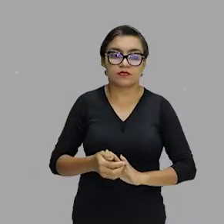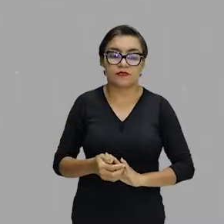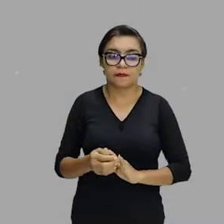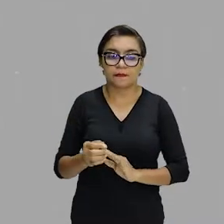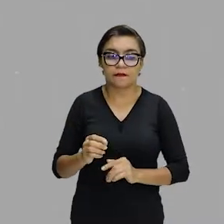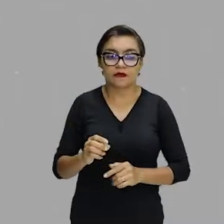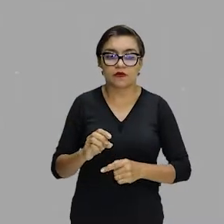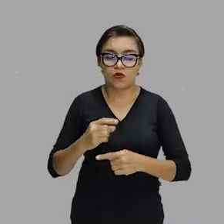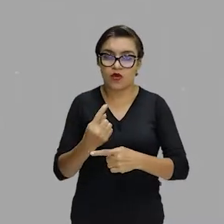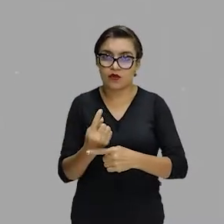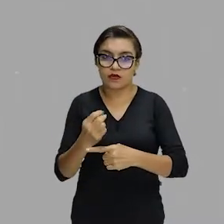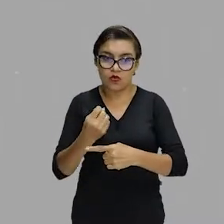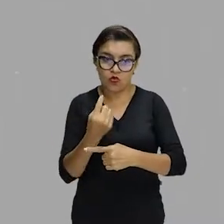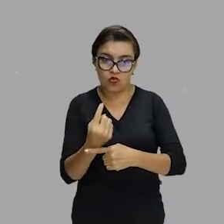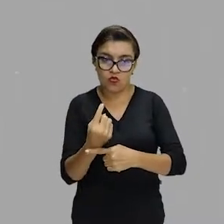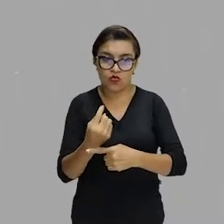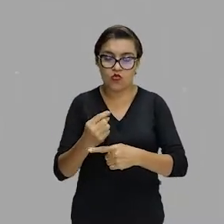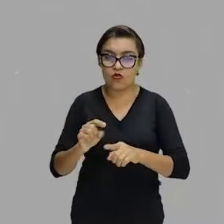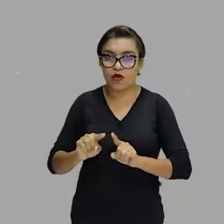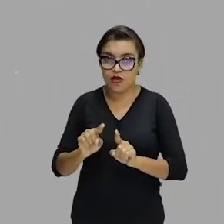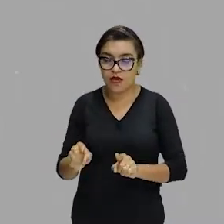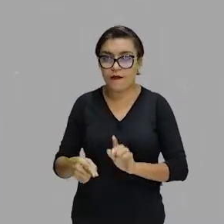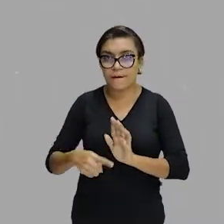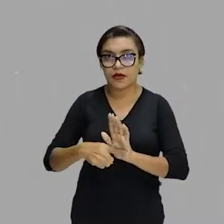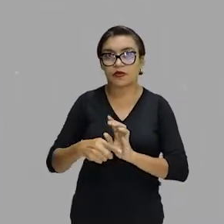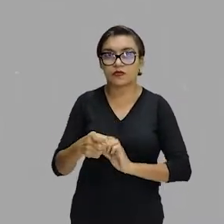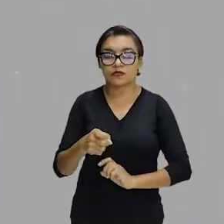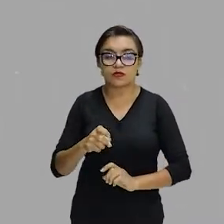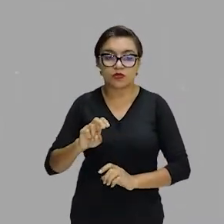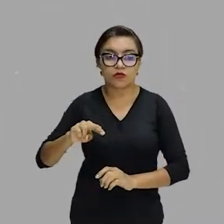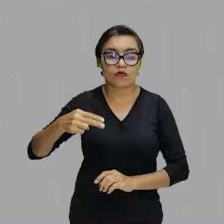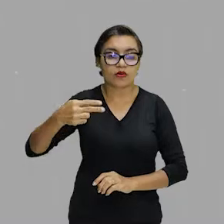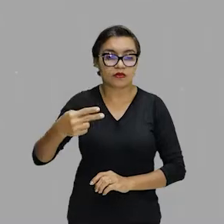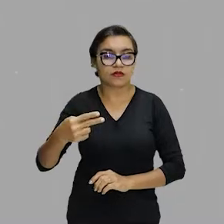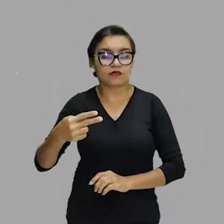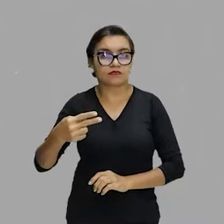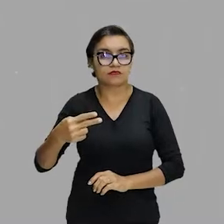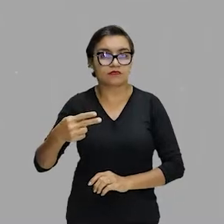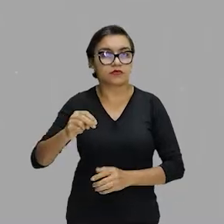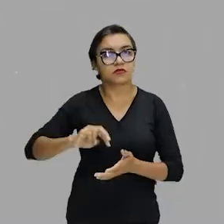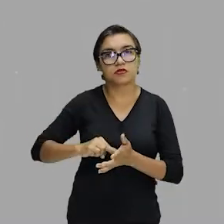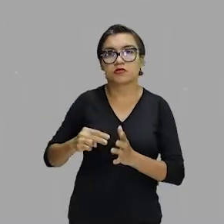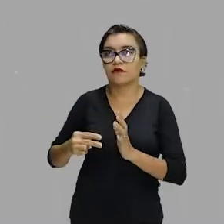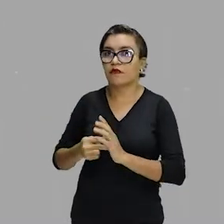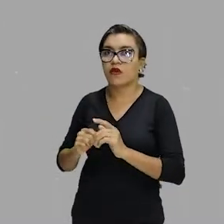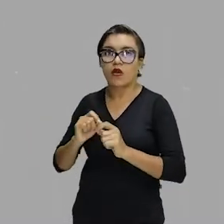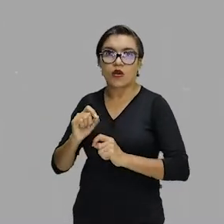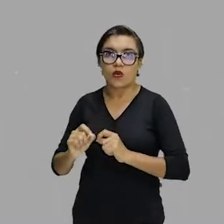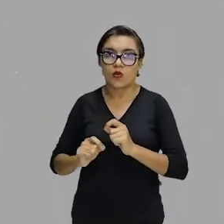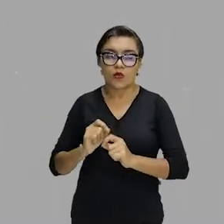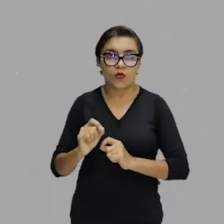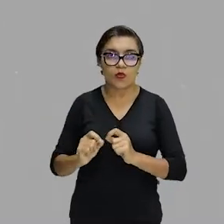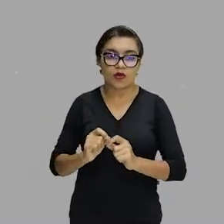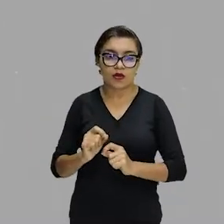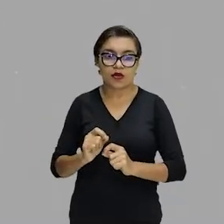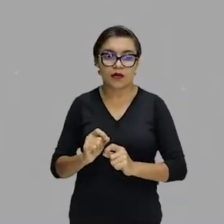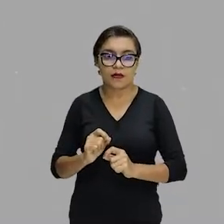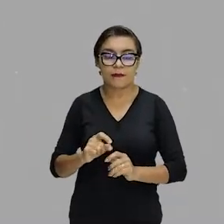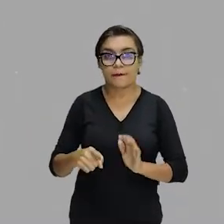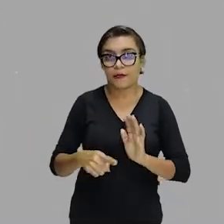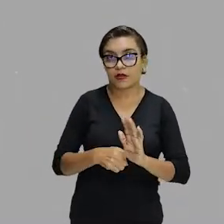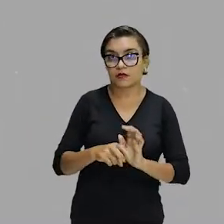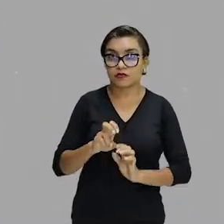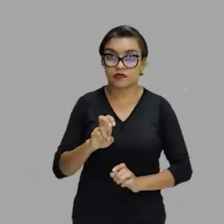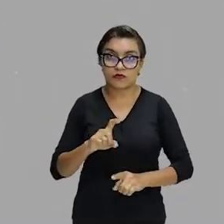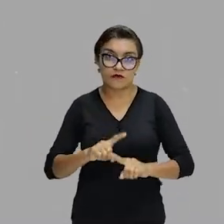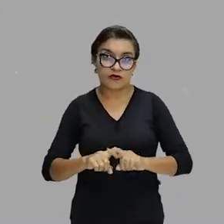no denominador ficou menos 5 ao quadrado. Quem é menos 5 ao quadrado? Ou seja, quem é menos 5 vezes menos 5? É